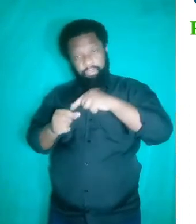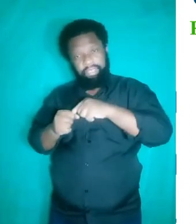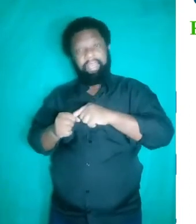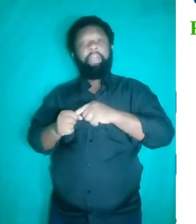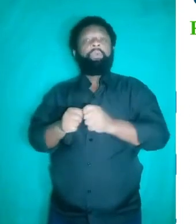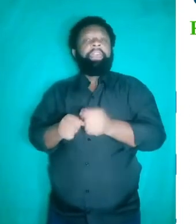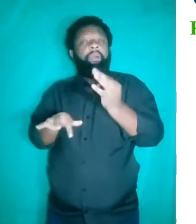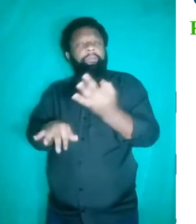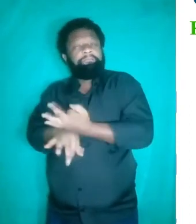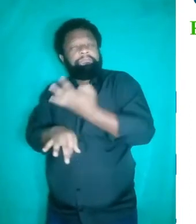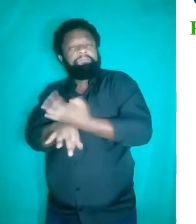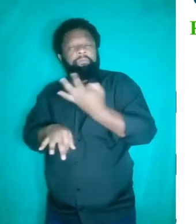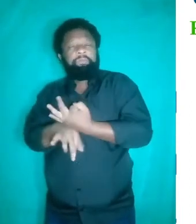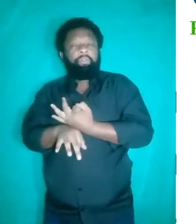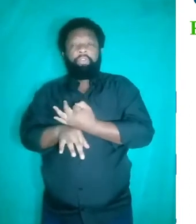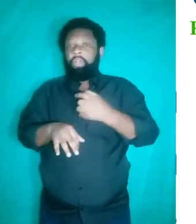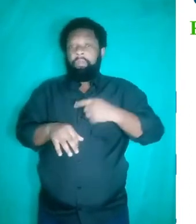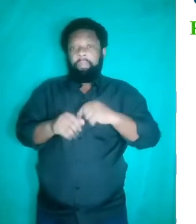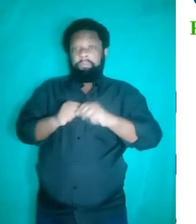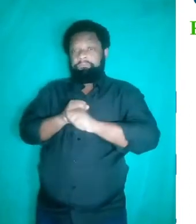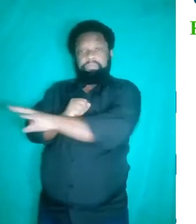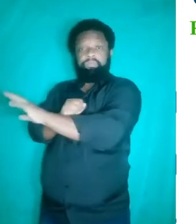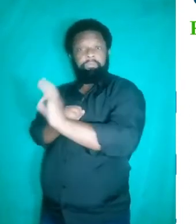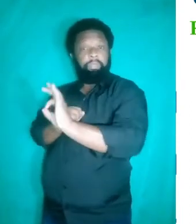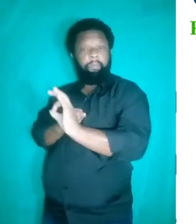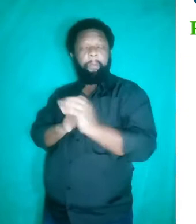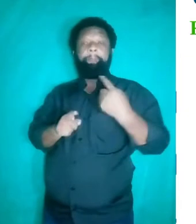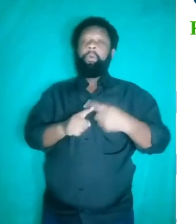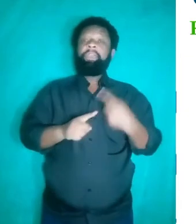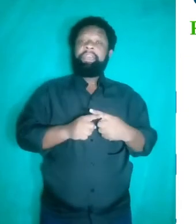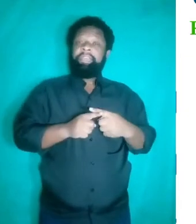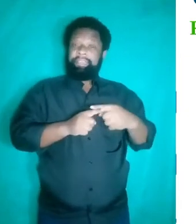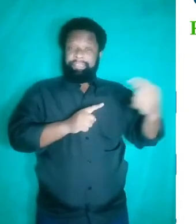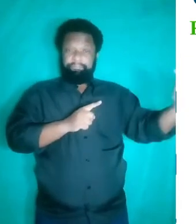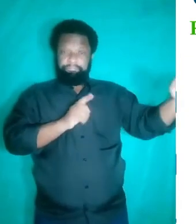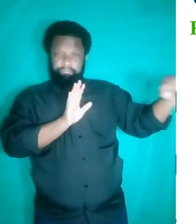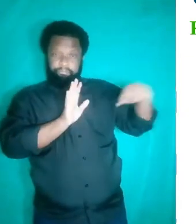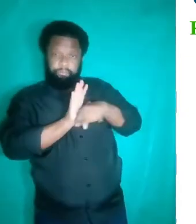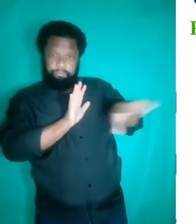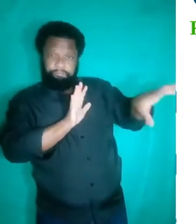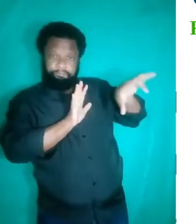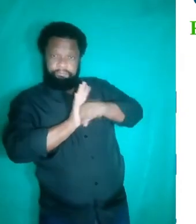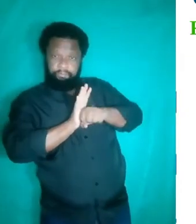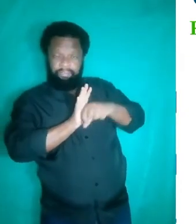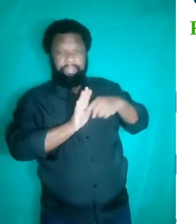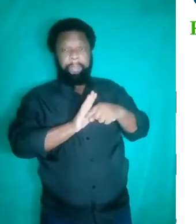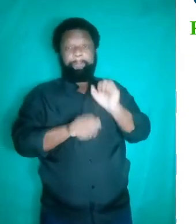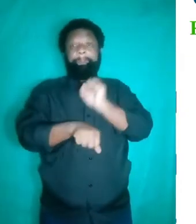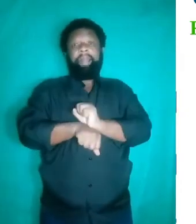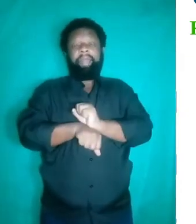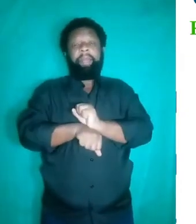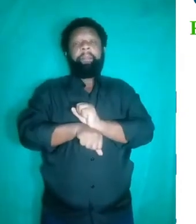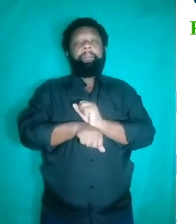é exatamente isso. Ele resiste à passagem de corrente. E por que ele faz isso? Porque ele quer segurar a parte da energia